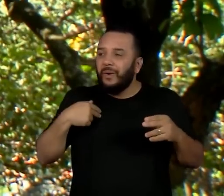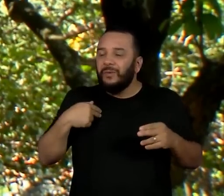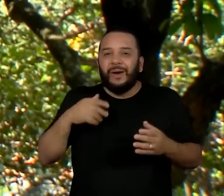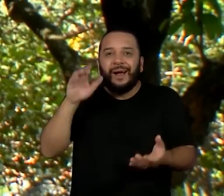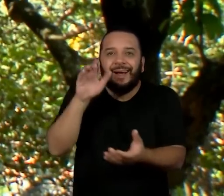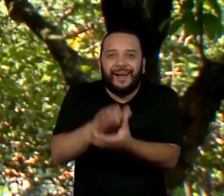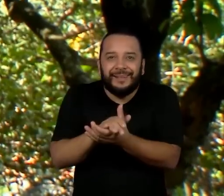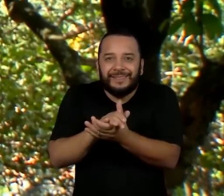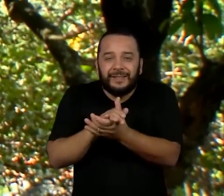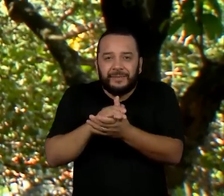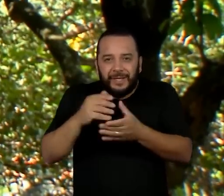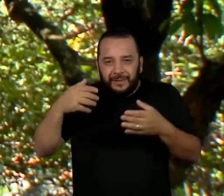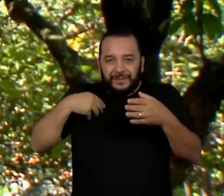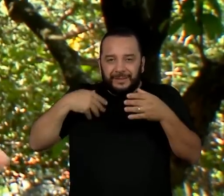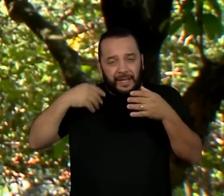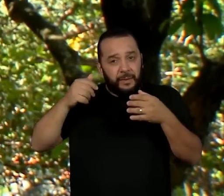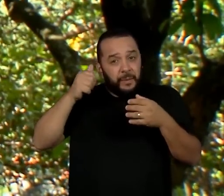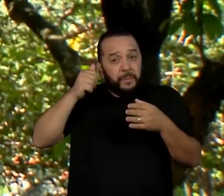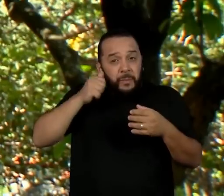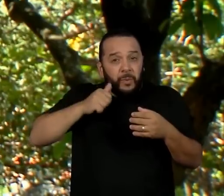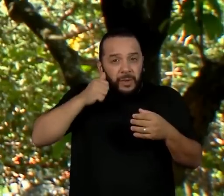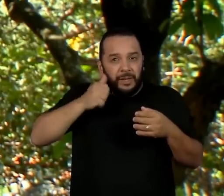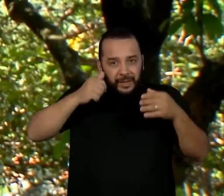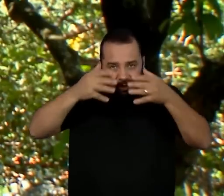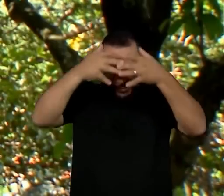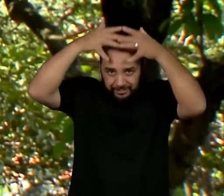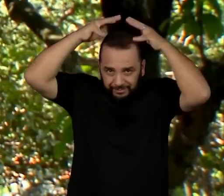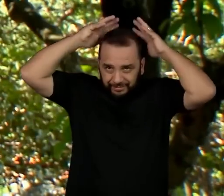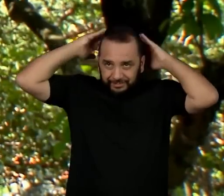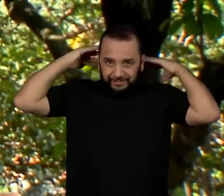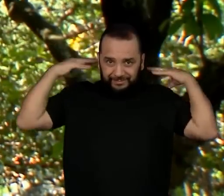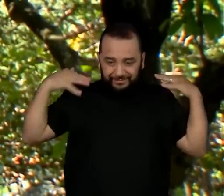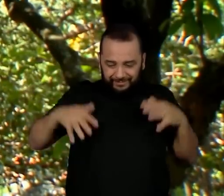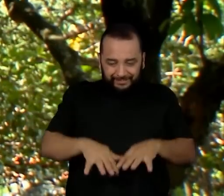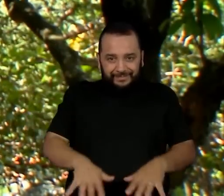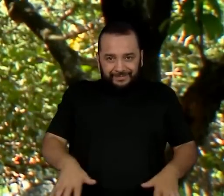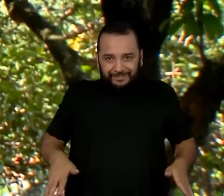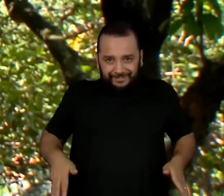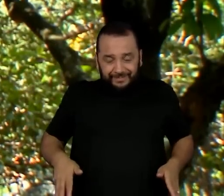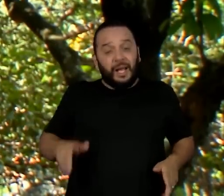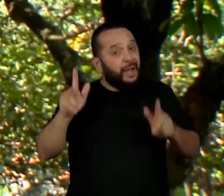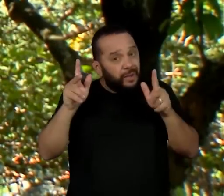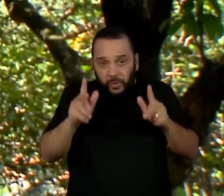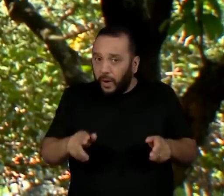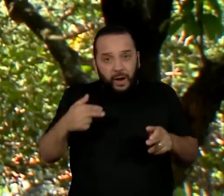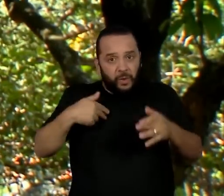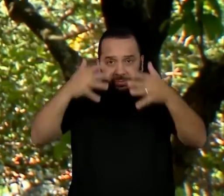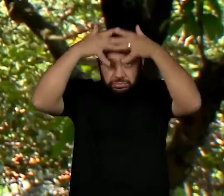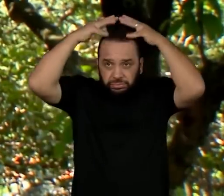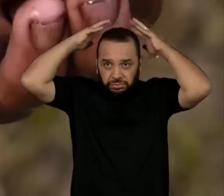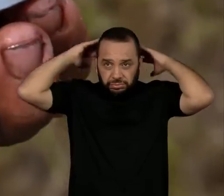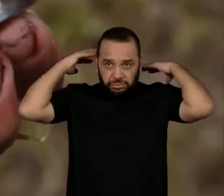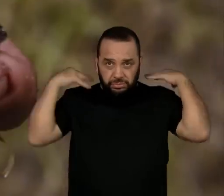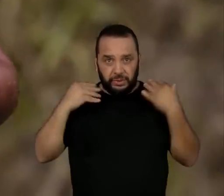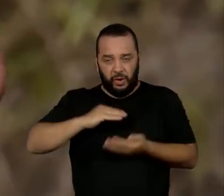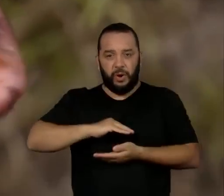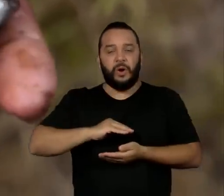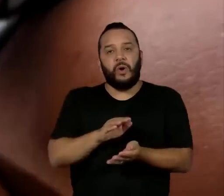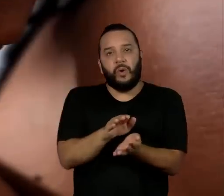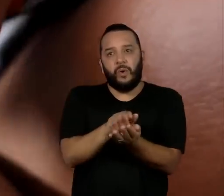conseguiram pescar com vara ou pescar com rede, porque o peixe vê tudo isso. Então eles